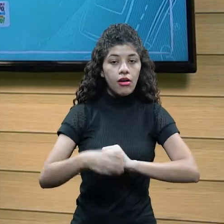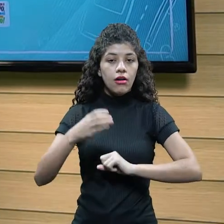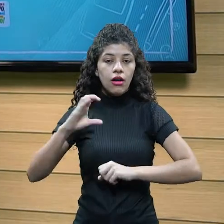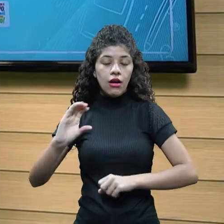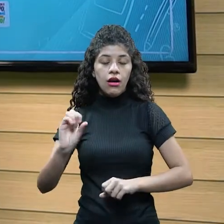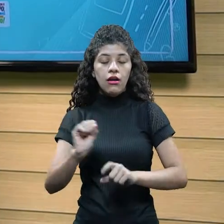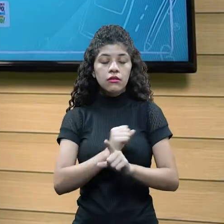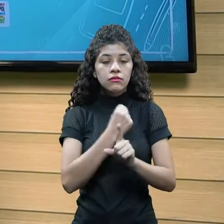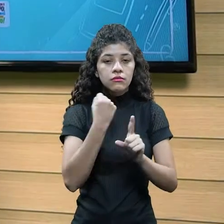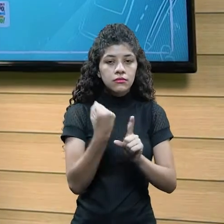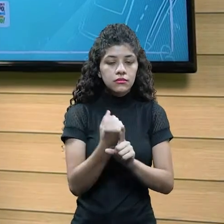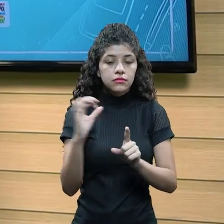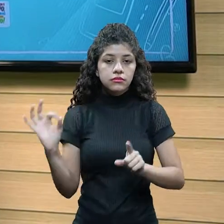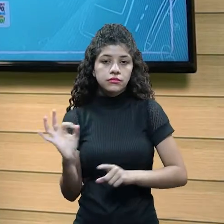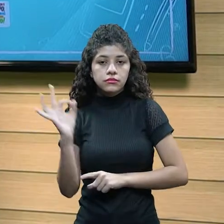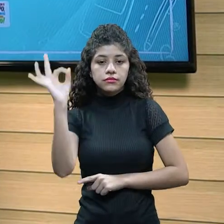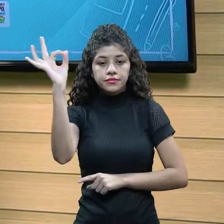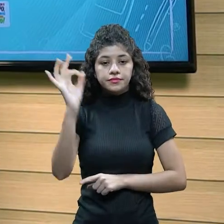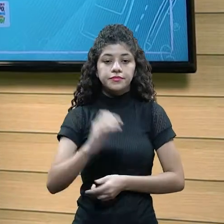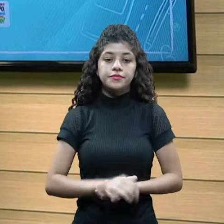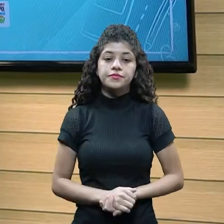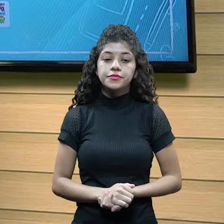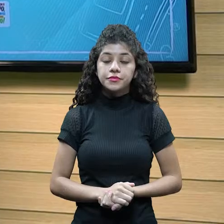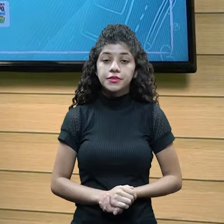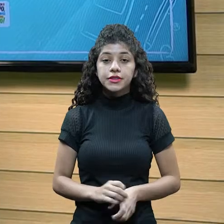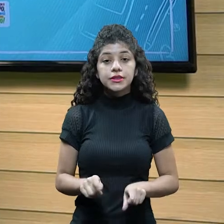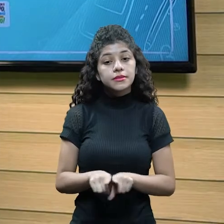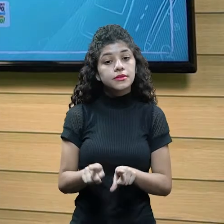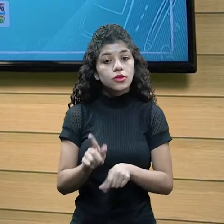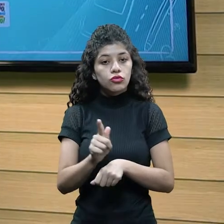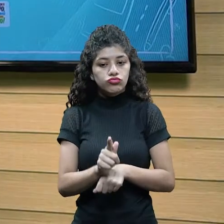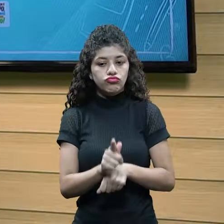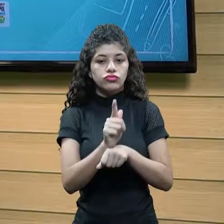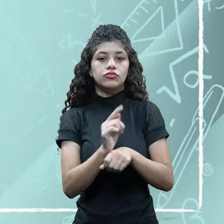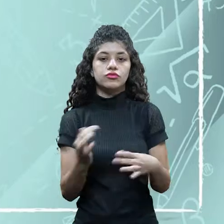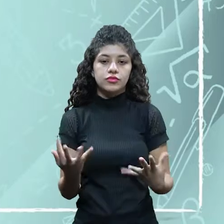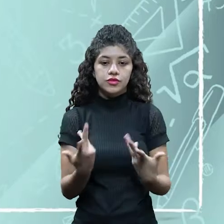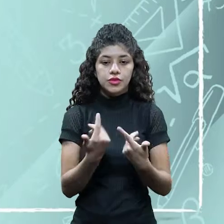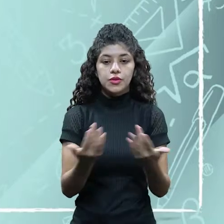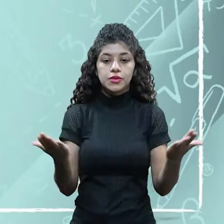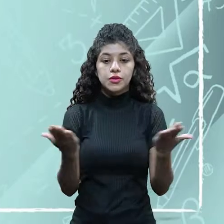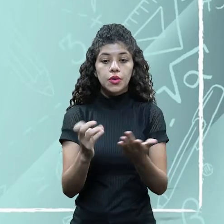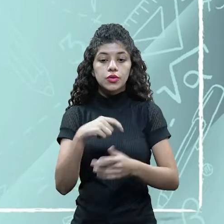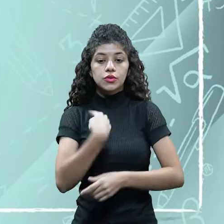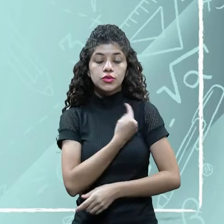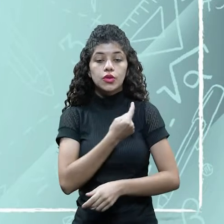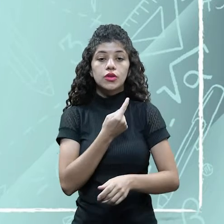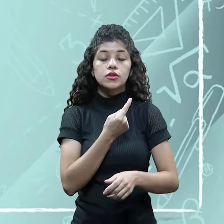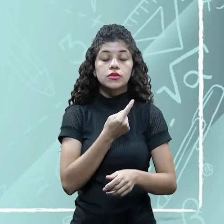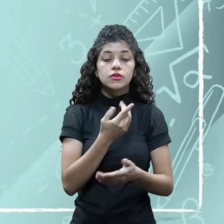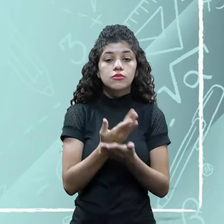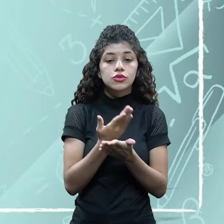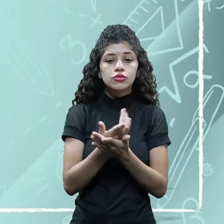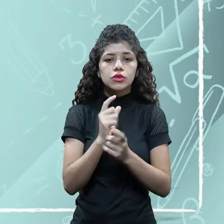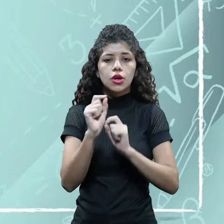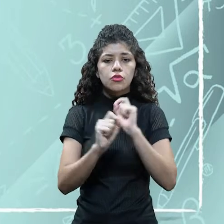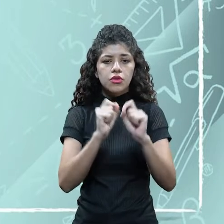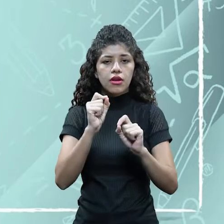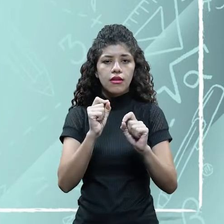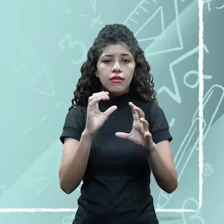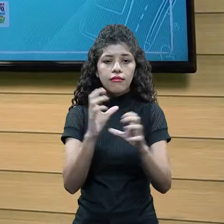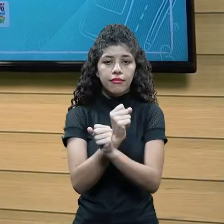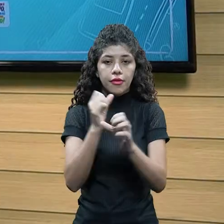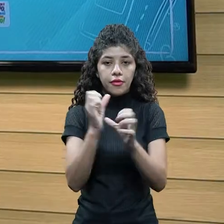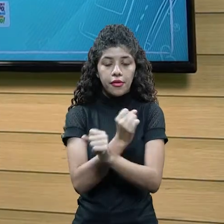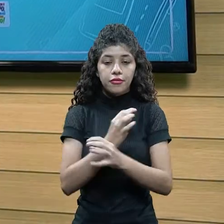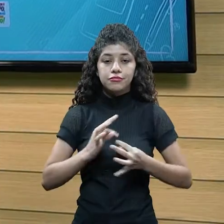UFMA, especialista em docência de educação profissional e também em gestão de pessoas. E hoje nós vamos falar da disciplina Cálculos